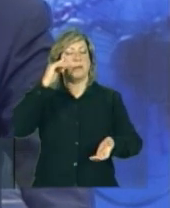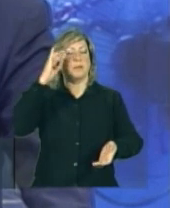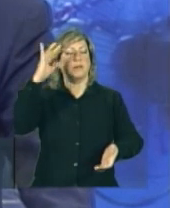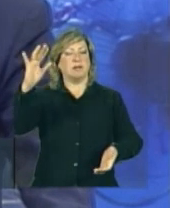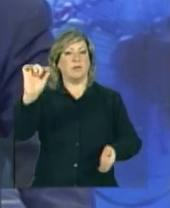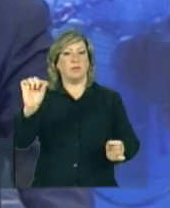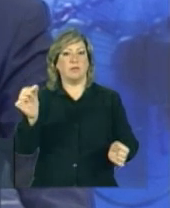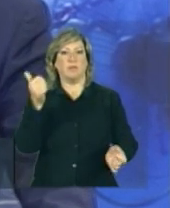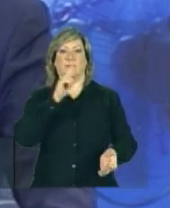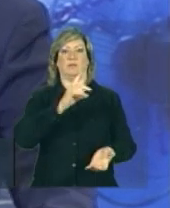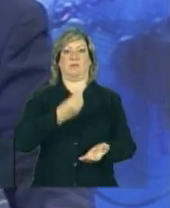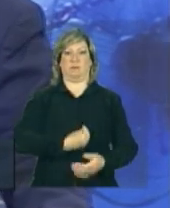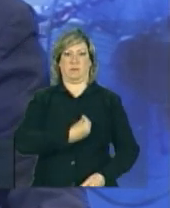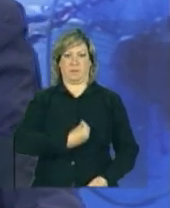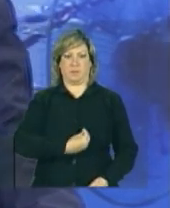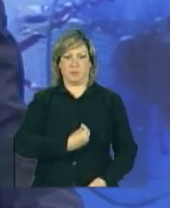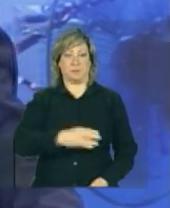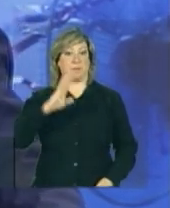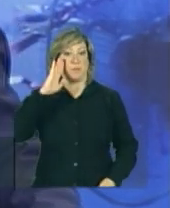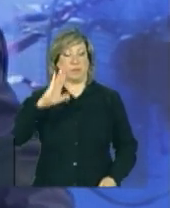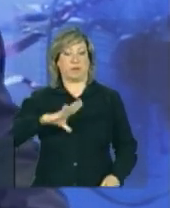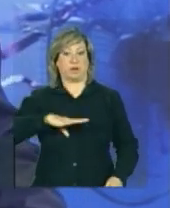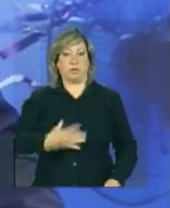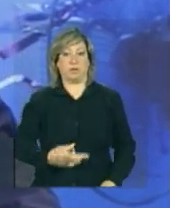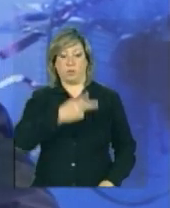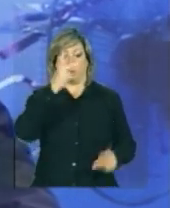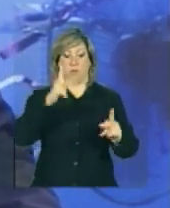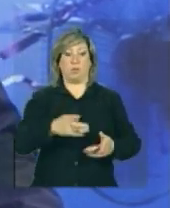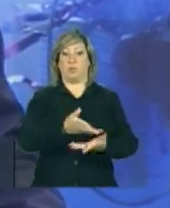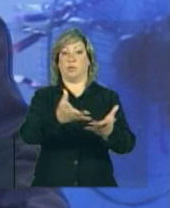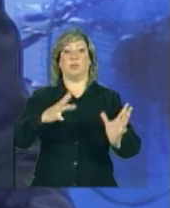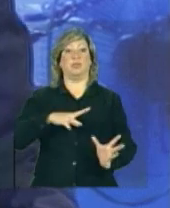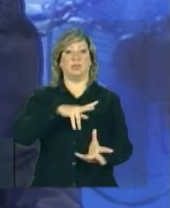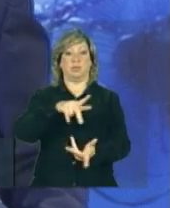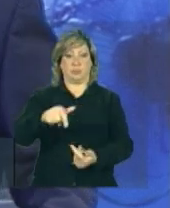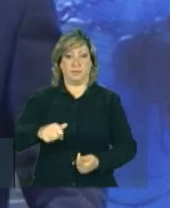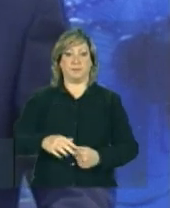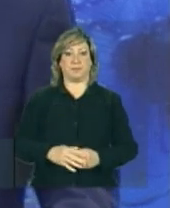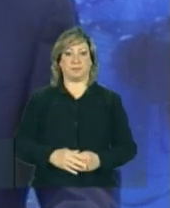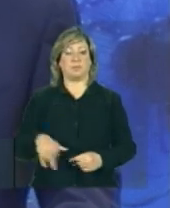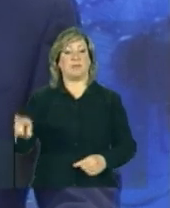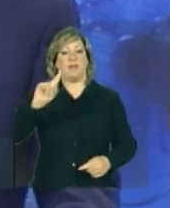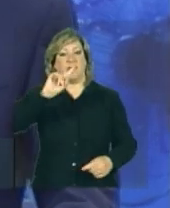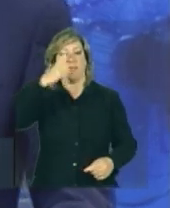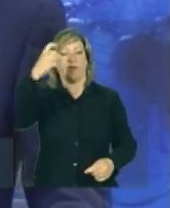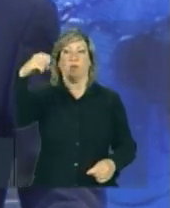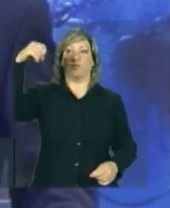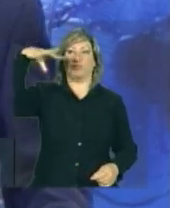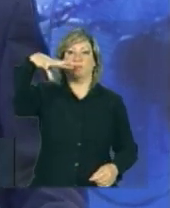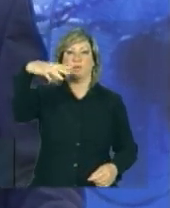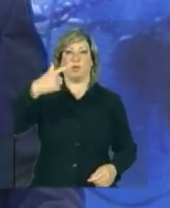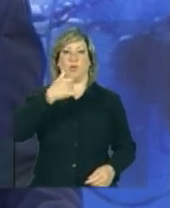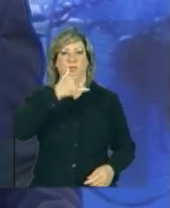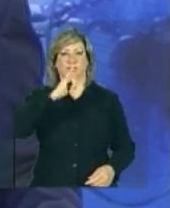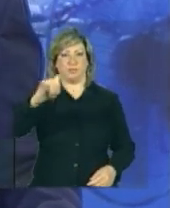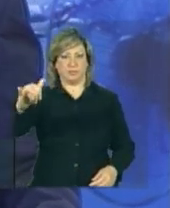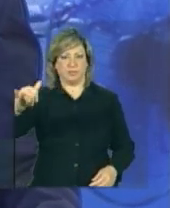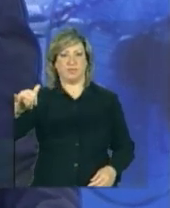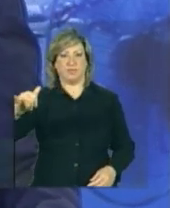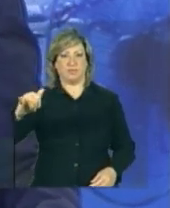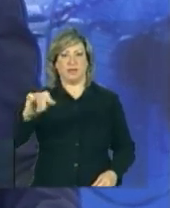prática para solucionar os principais desafios da humanidade. inventor da lâmpada elétrica